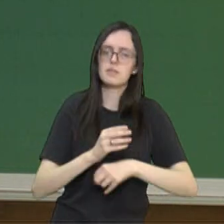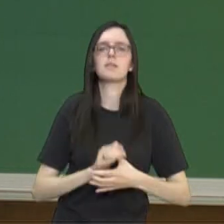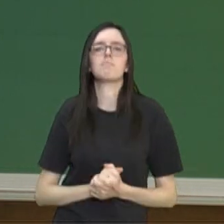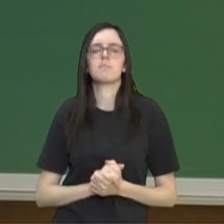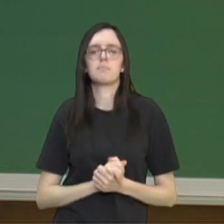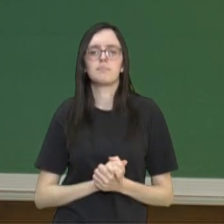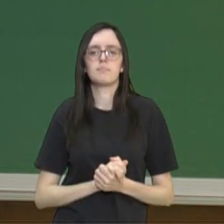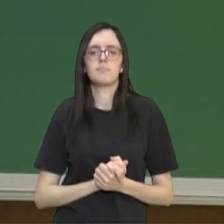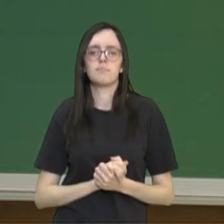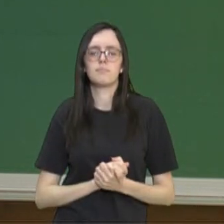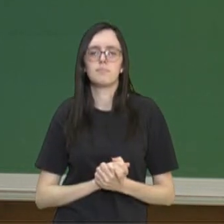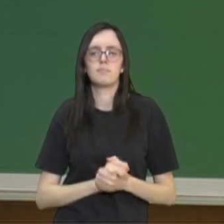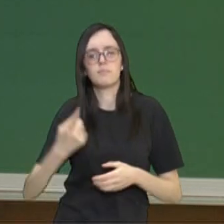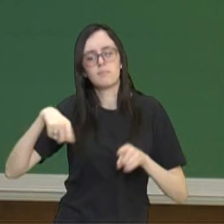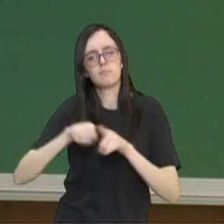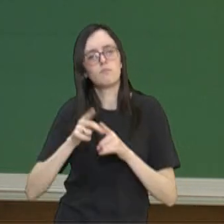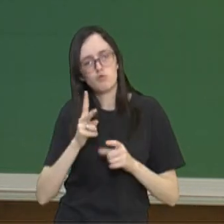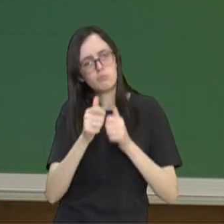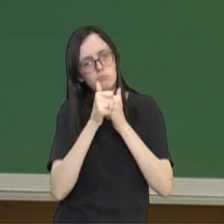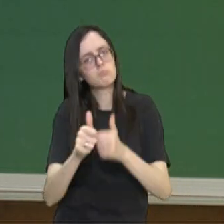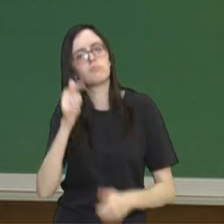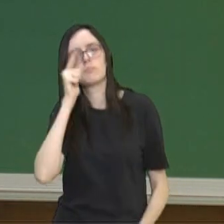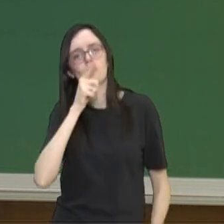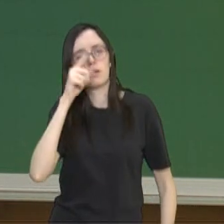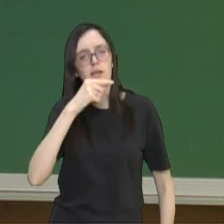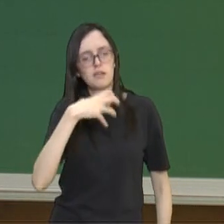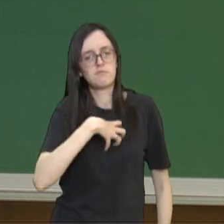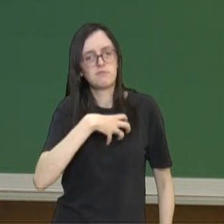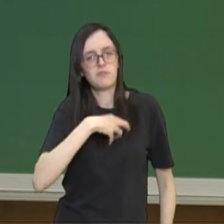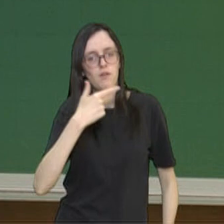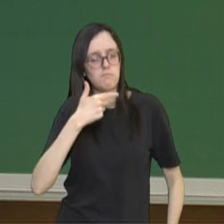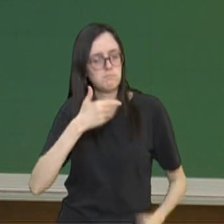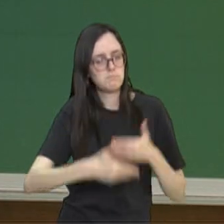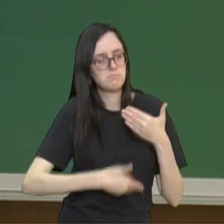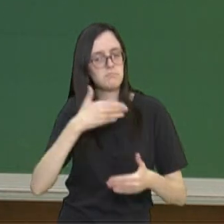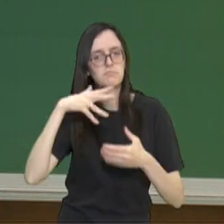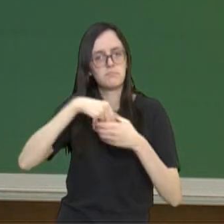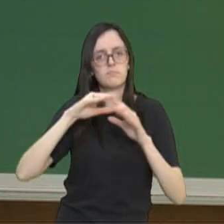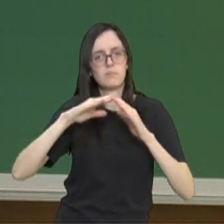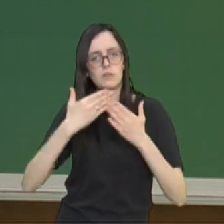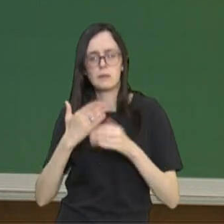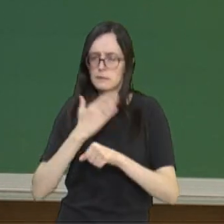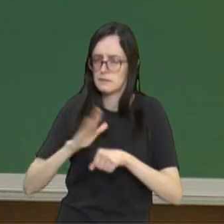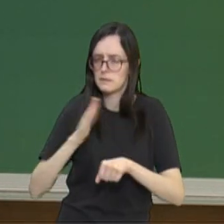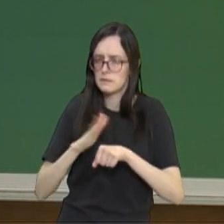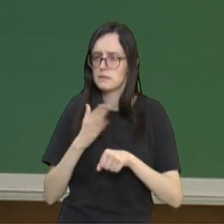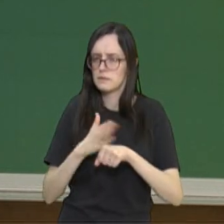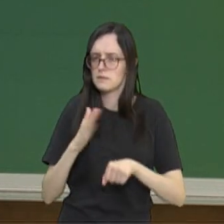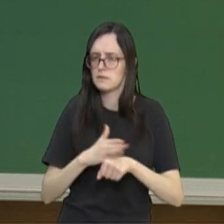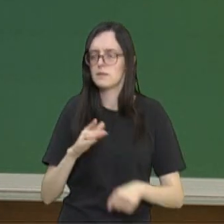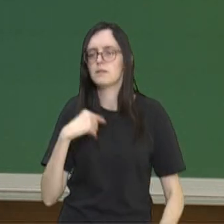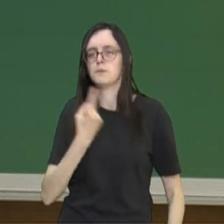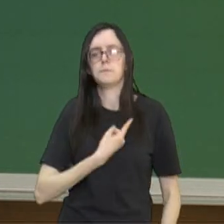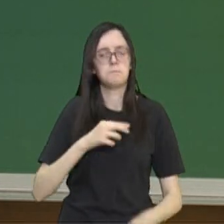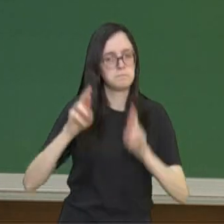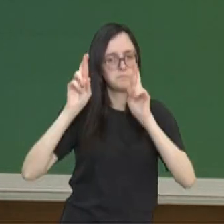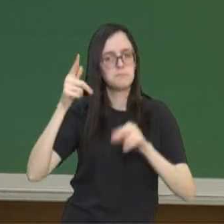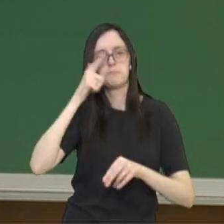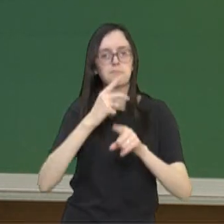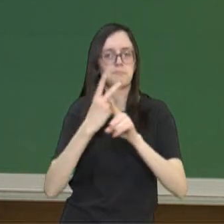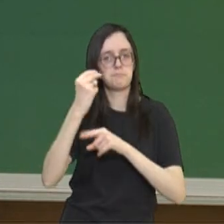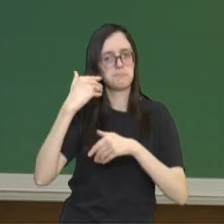ela não requer tantos equipamentos, ela é popular e a gente consegue identificar talentos, isso é bacana. A